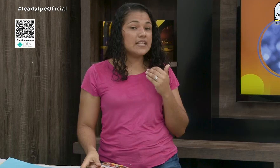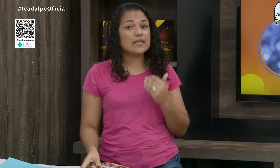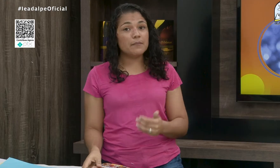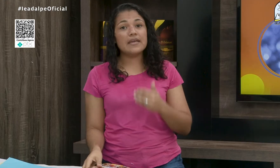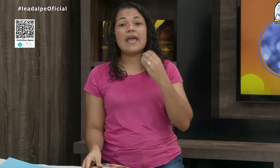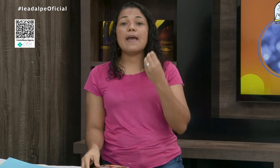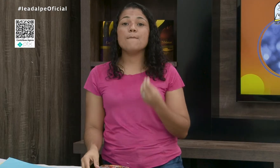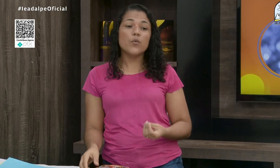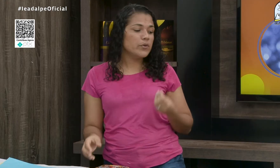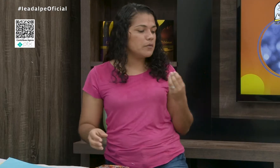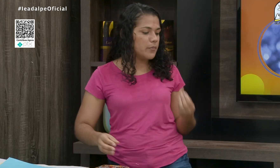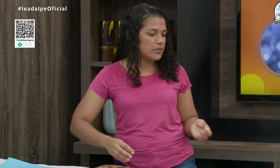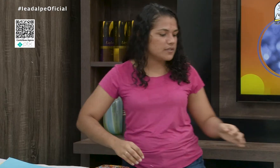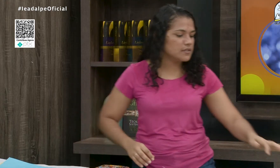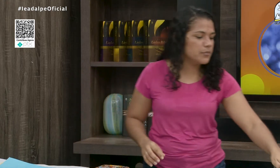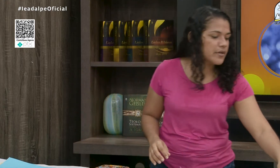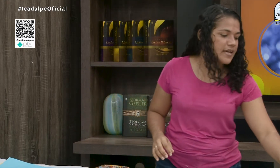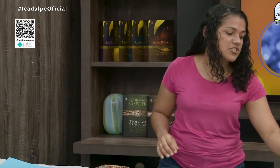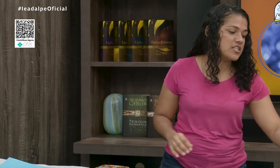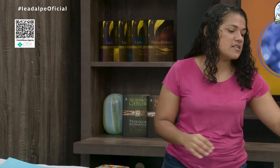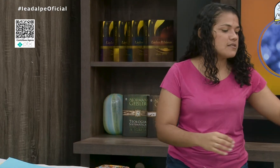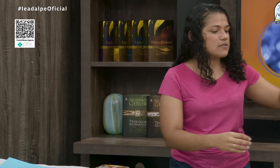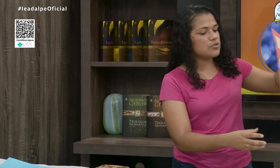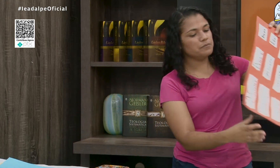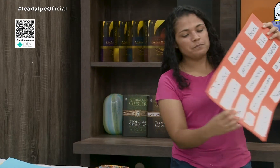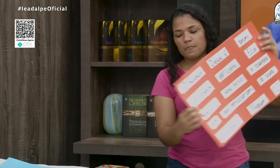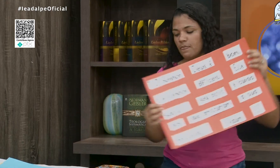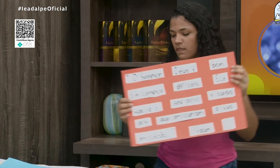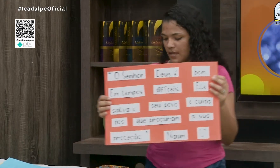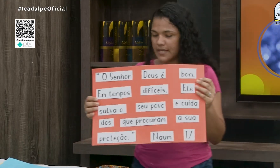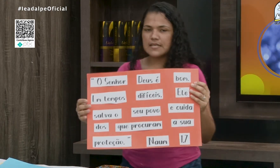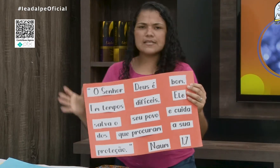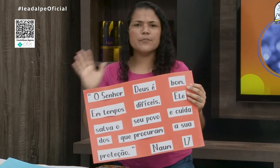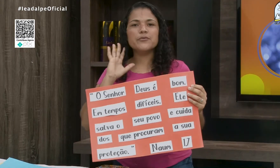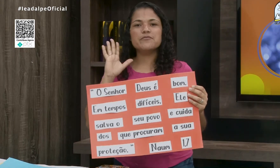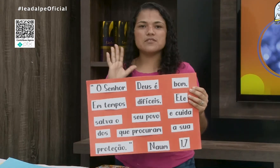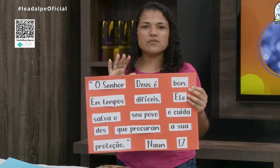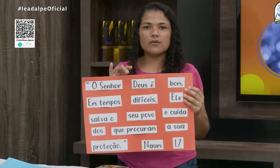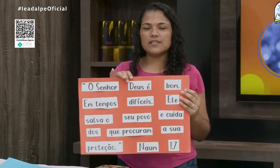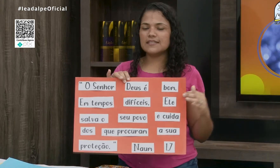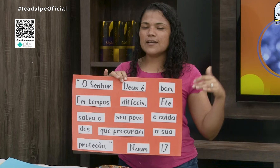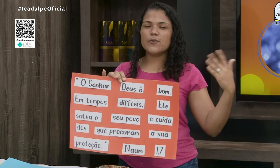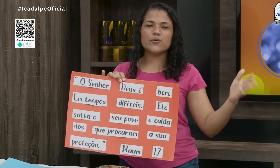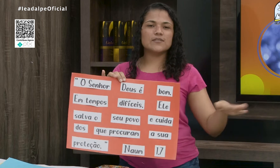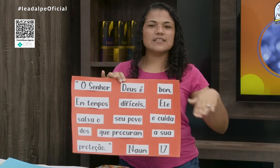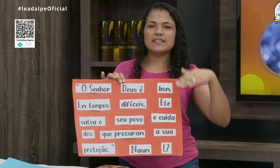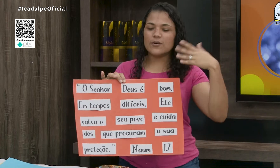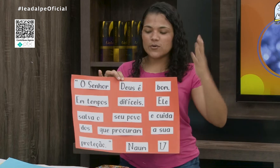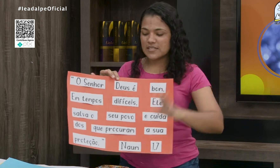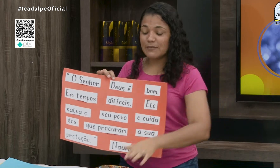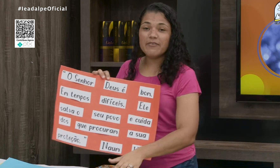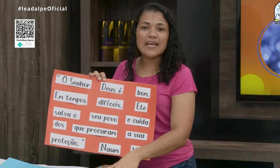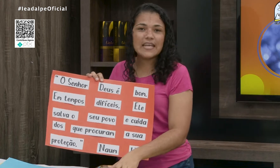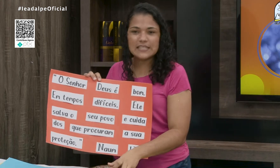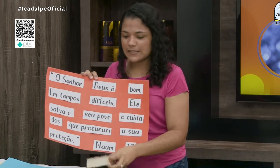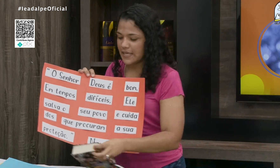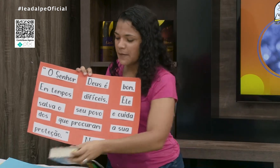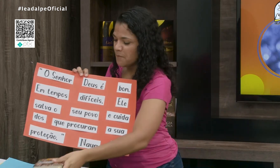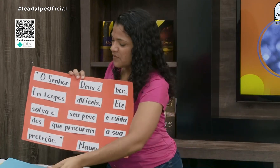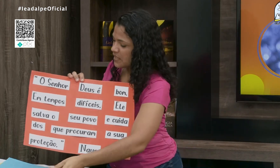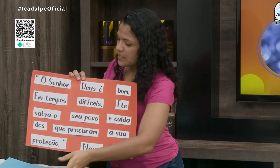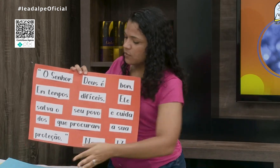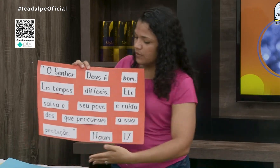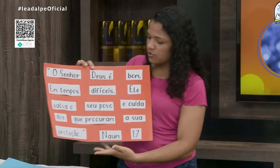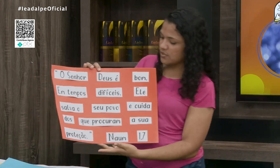visual, que também é muito importante, porque as crianças. Criança é muito visual, tem que ter cor, tem que ter coisa diferente,